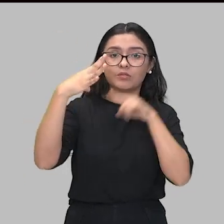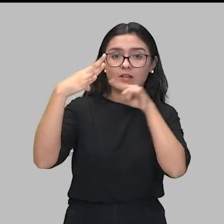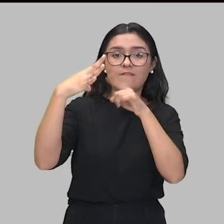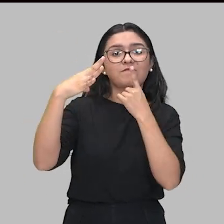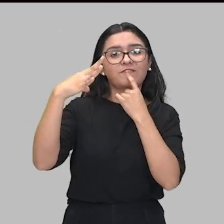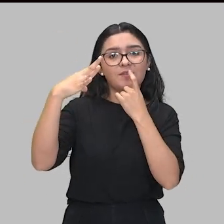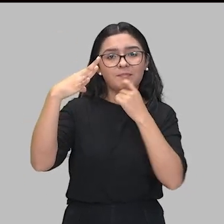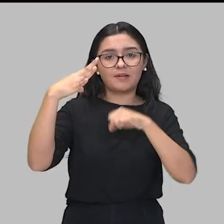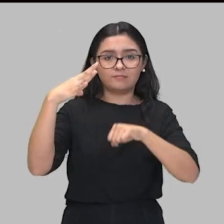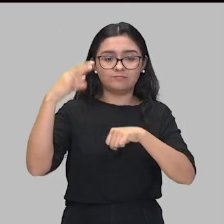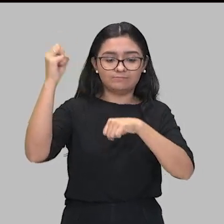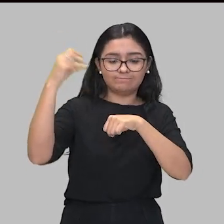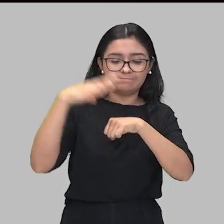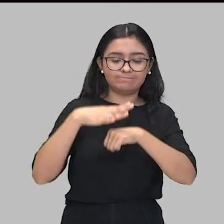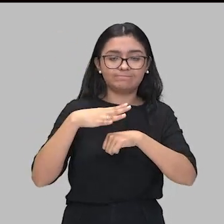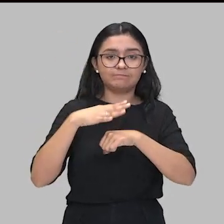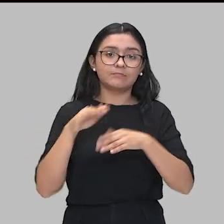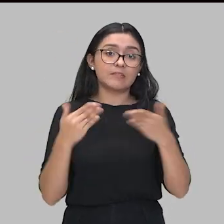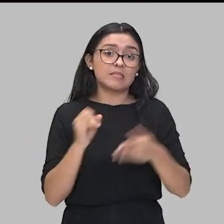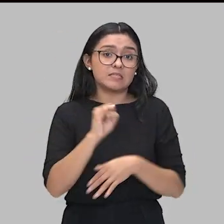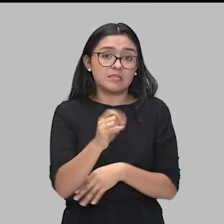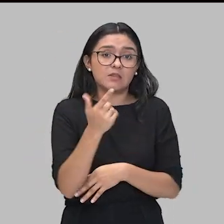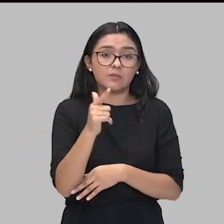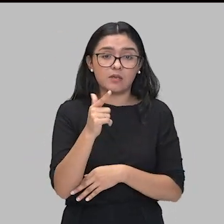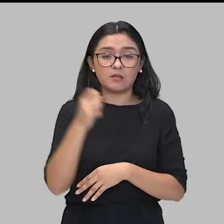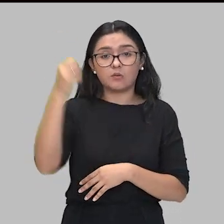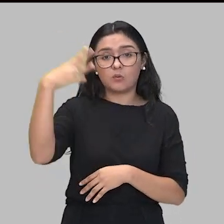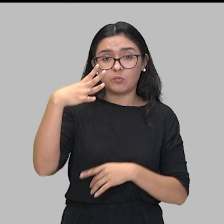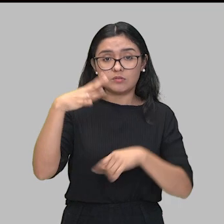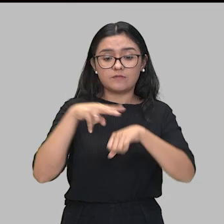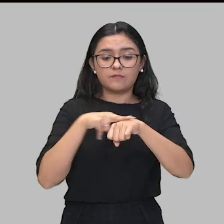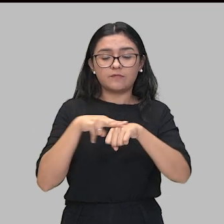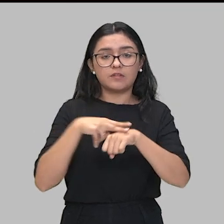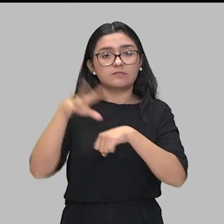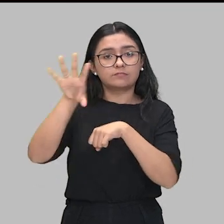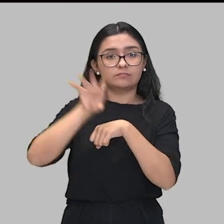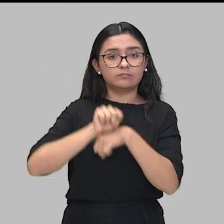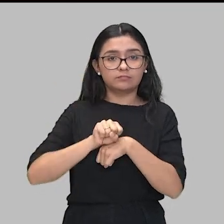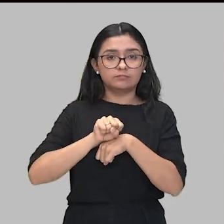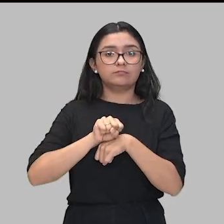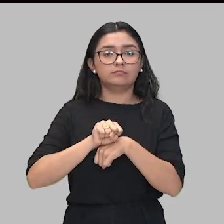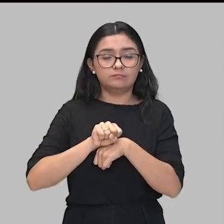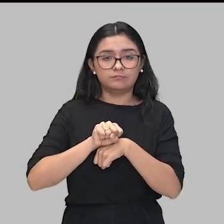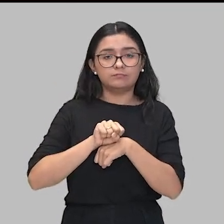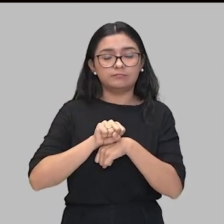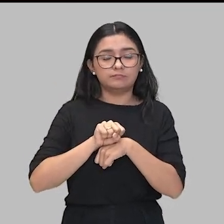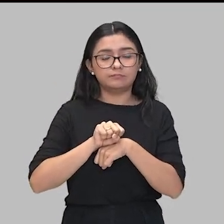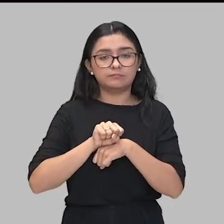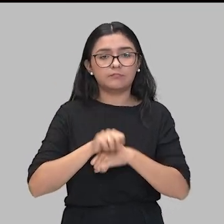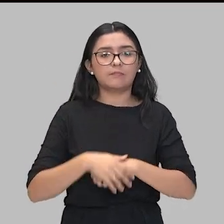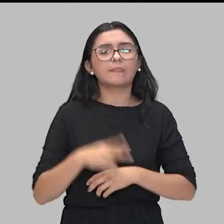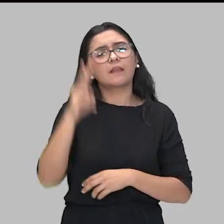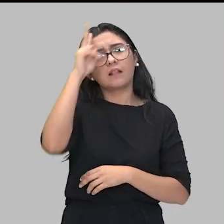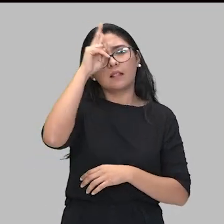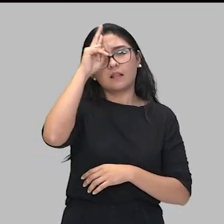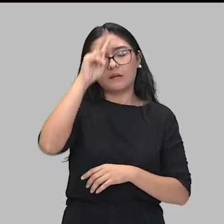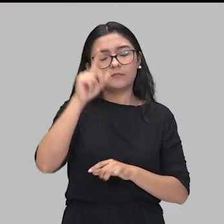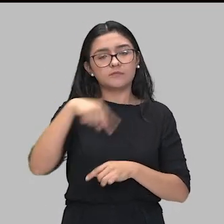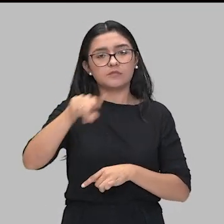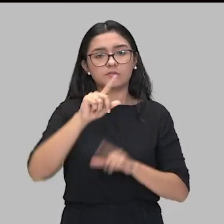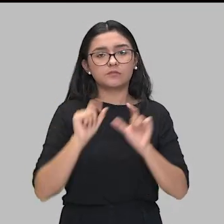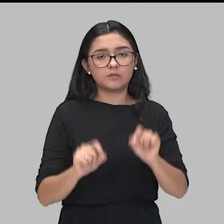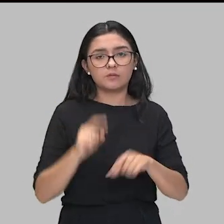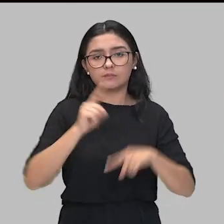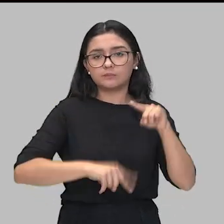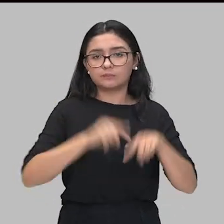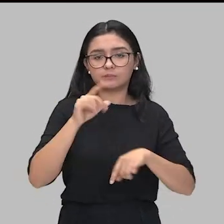nele. Como não tem luz verde chegando nele, então ele vai absorver todas essas cores. Lembrem vocês que um